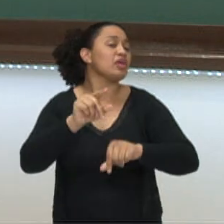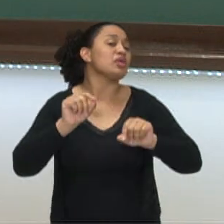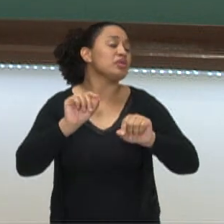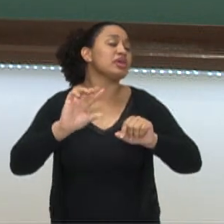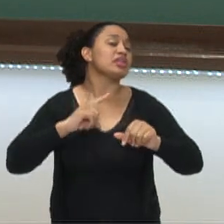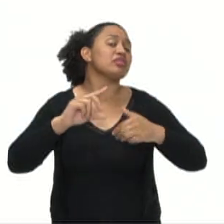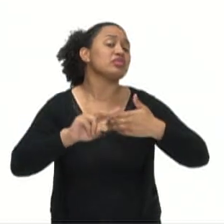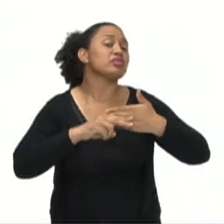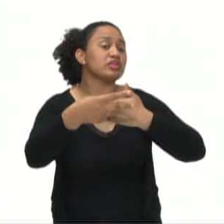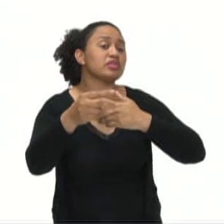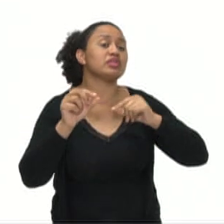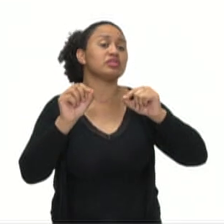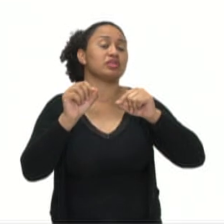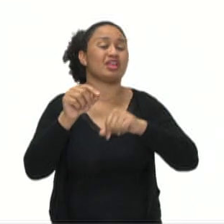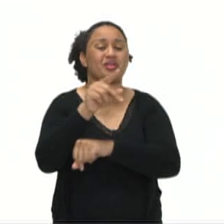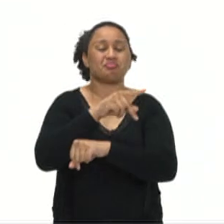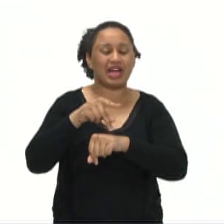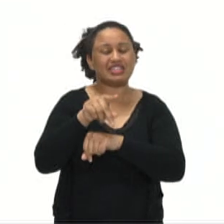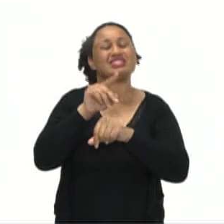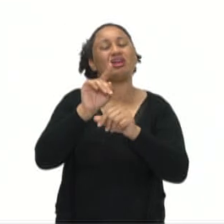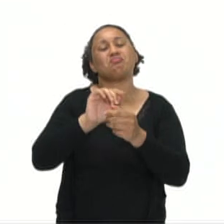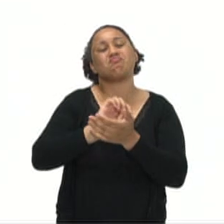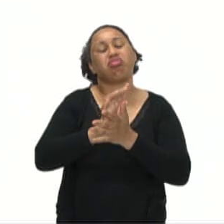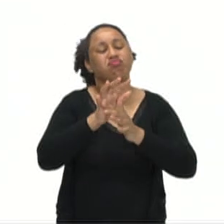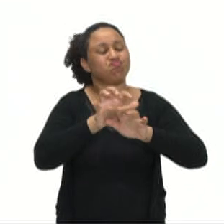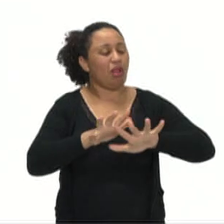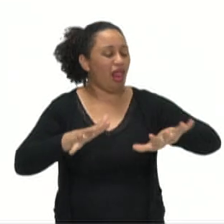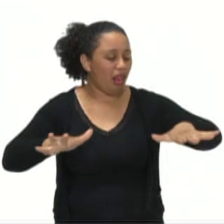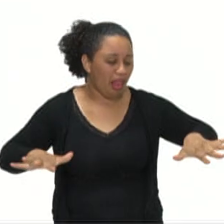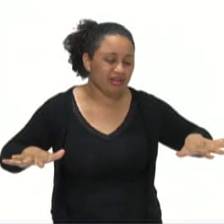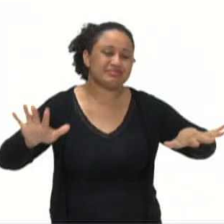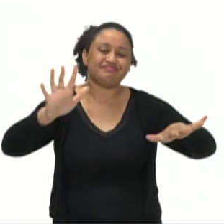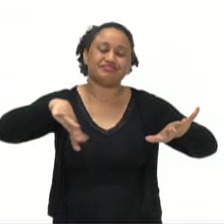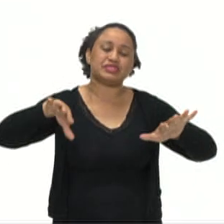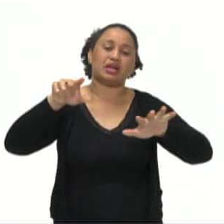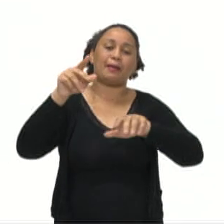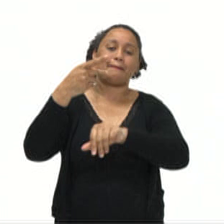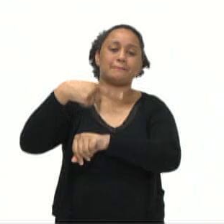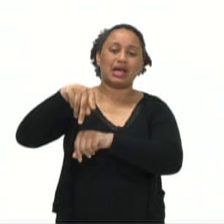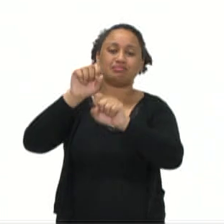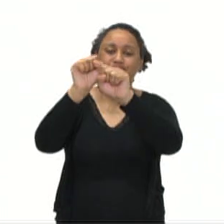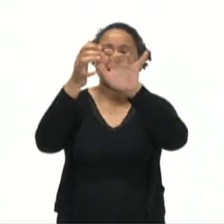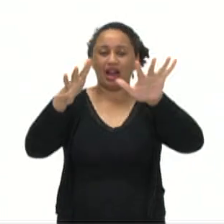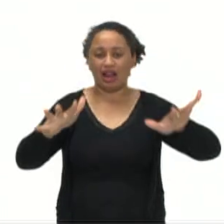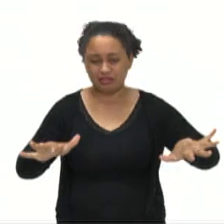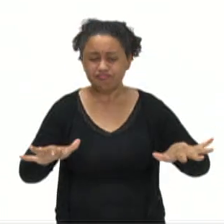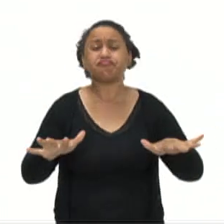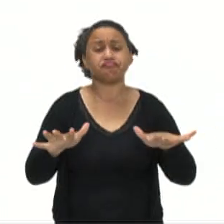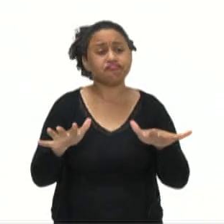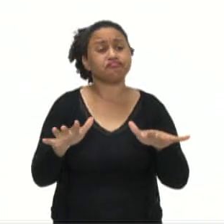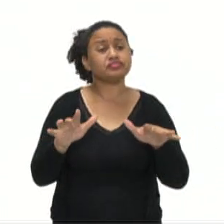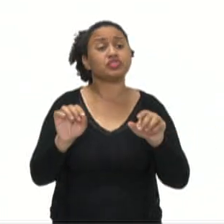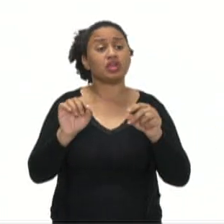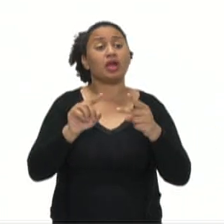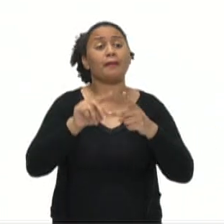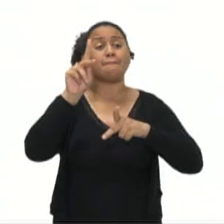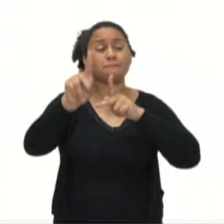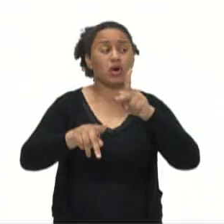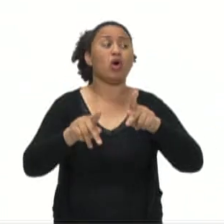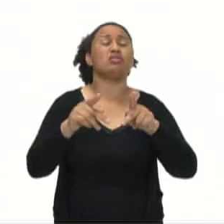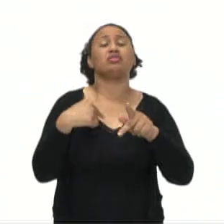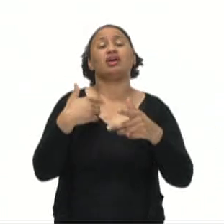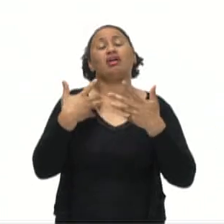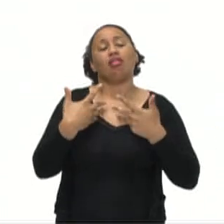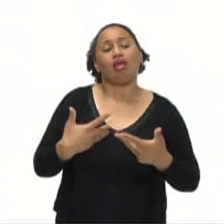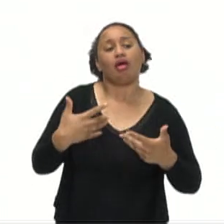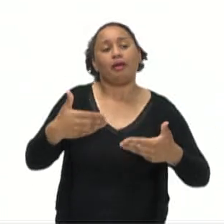as consequências? Um país que já estava empobrecido, arrasado, mais destruído ainda. Povo esgotado, empobrecido.